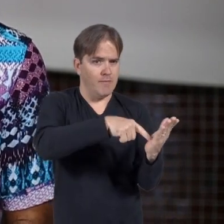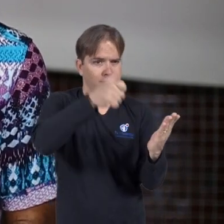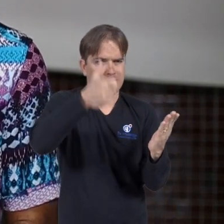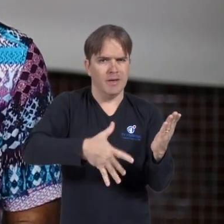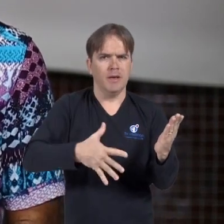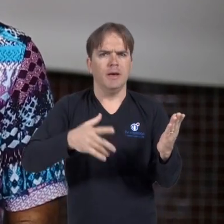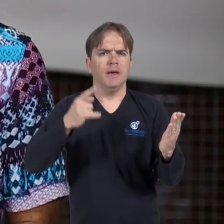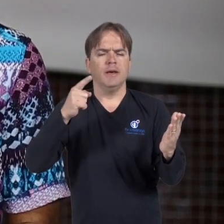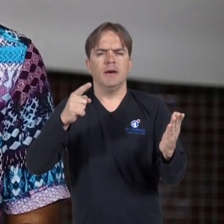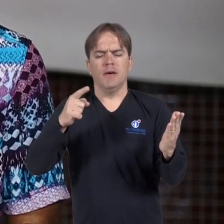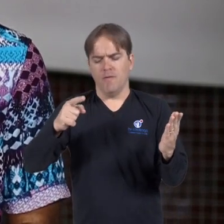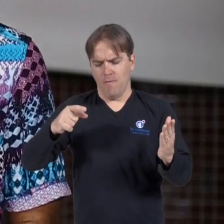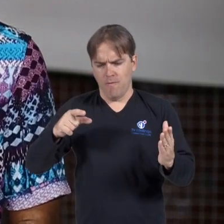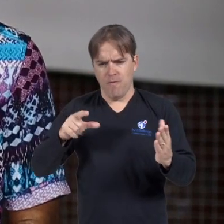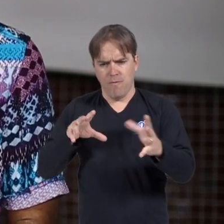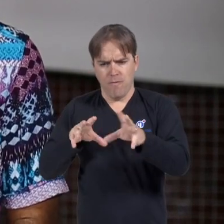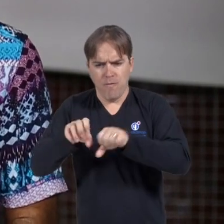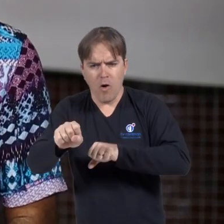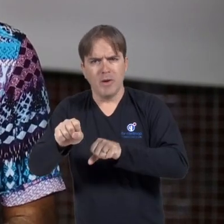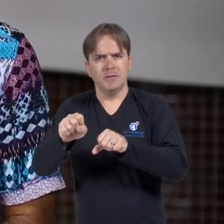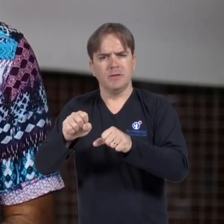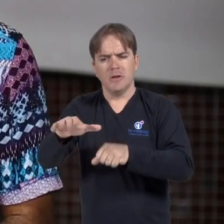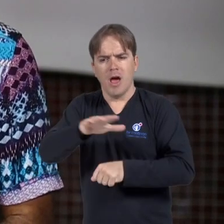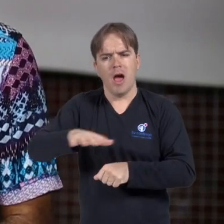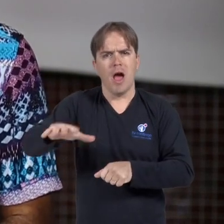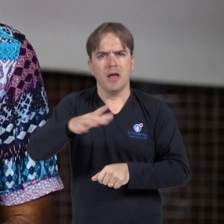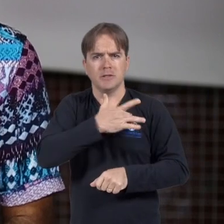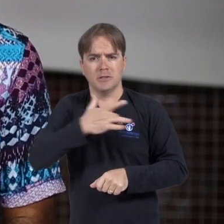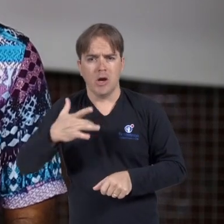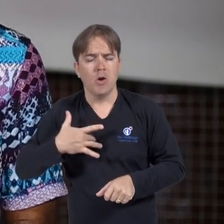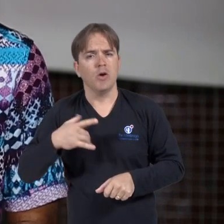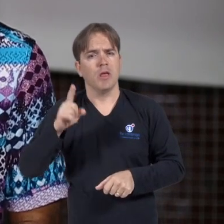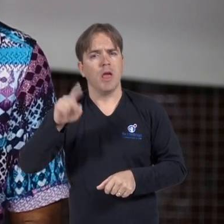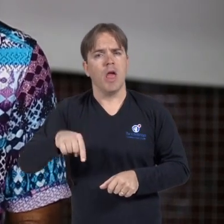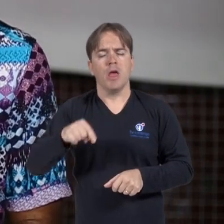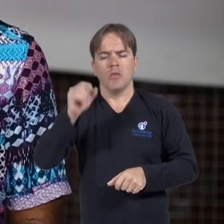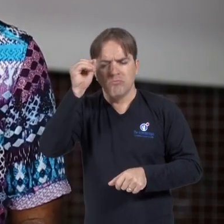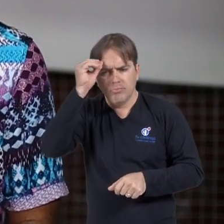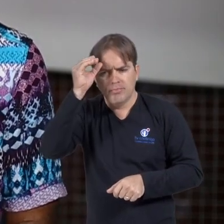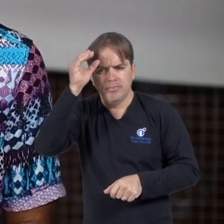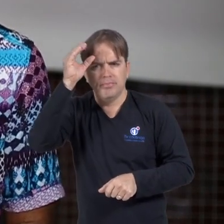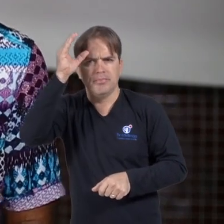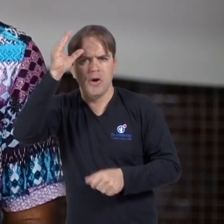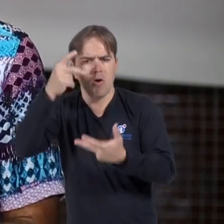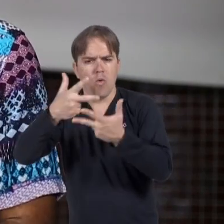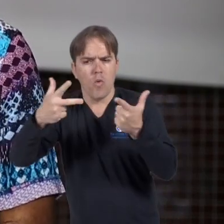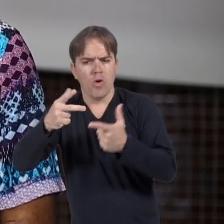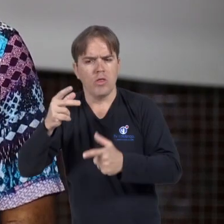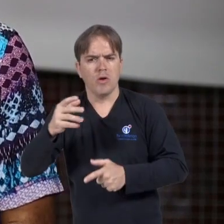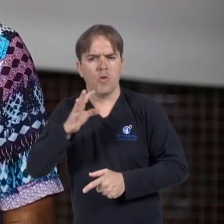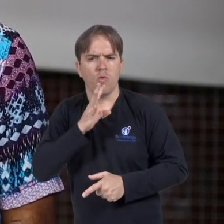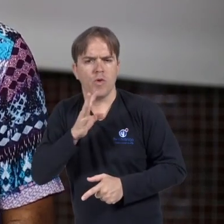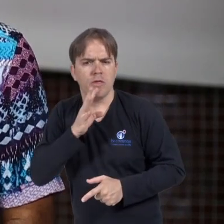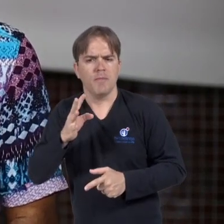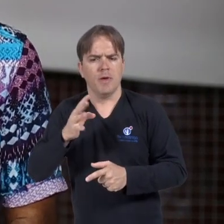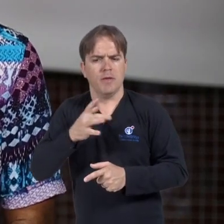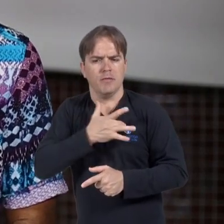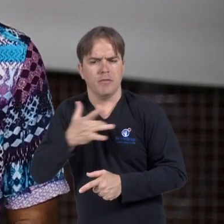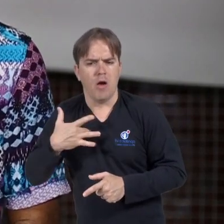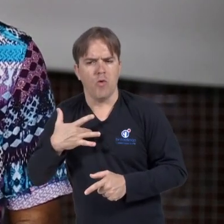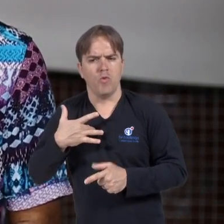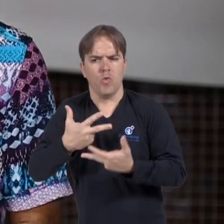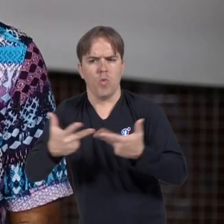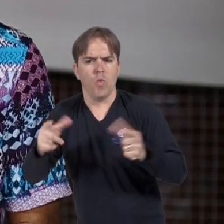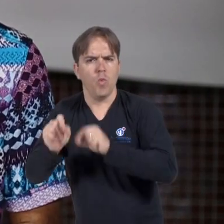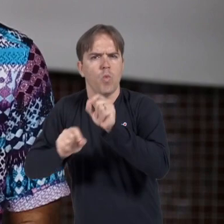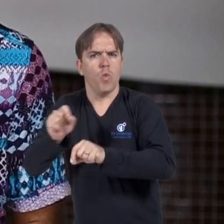formação baseada no cuidado. Todo o conhecimento que a gente procura construir no campo da saúde voltado para o cuidado, se ele